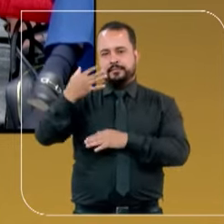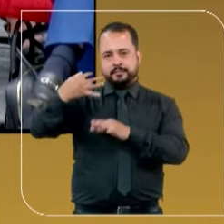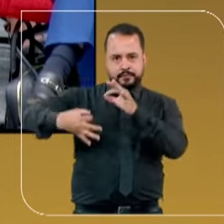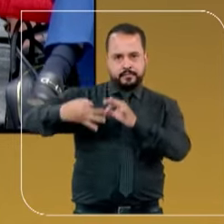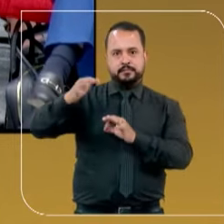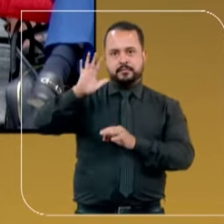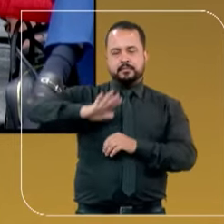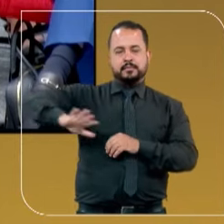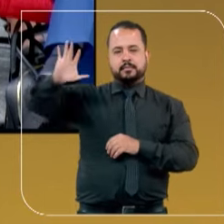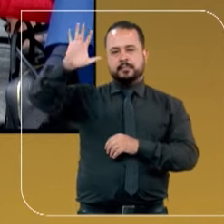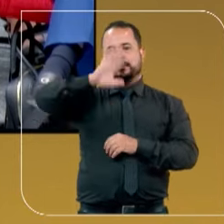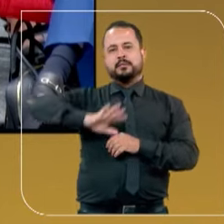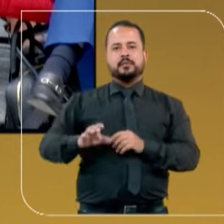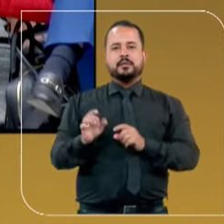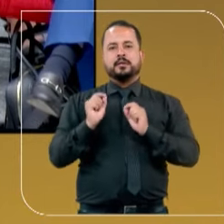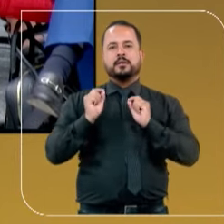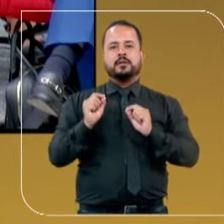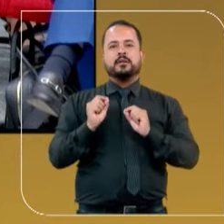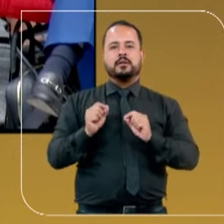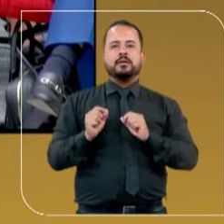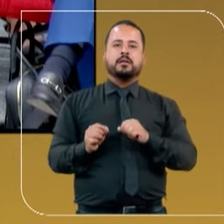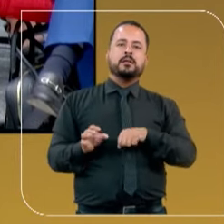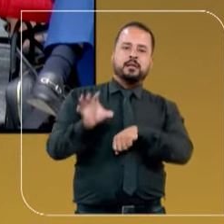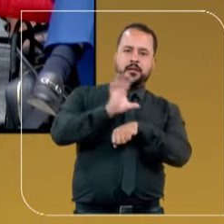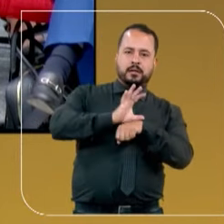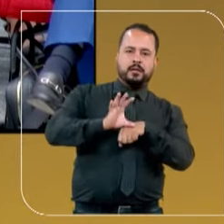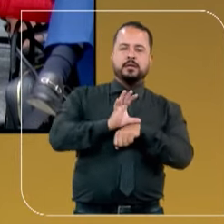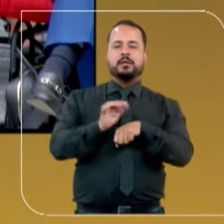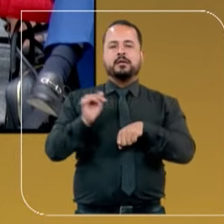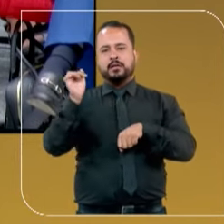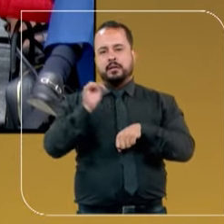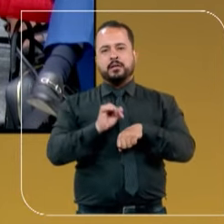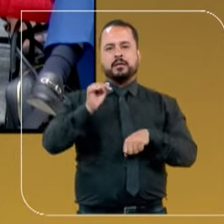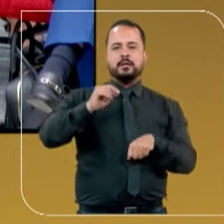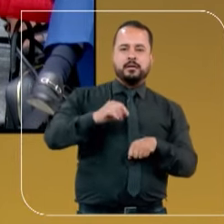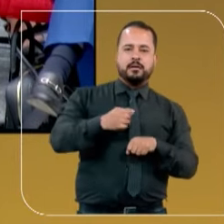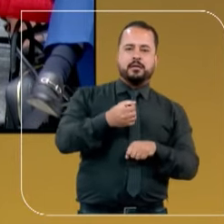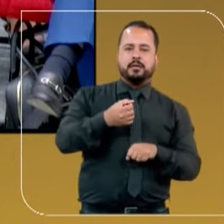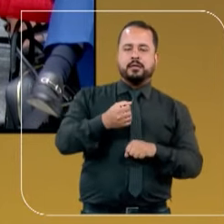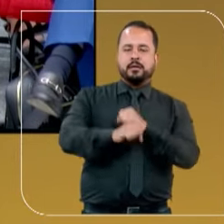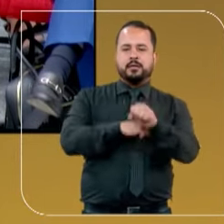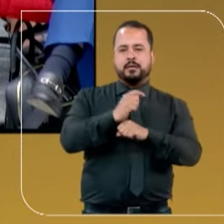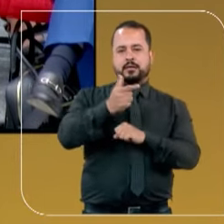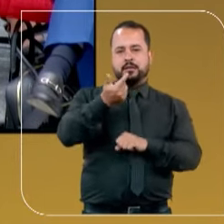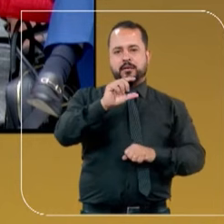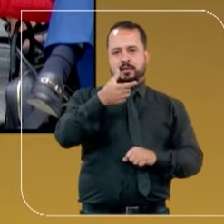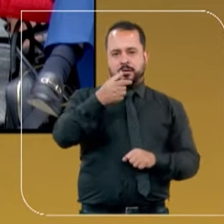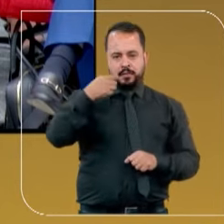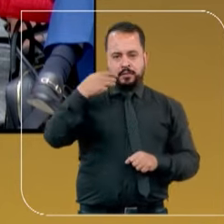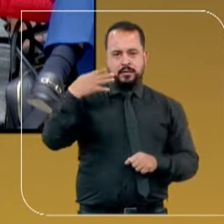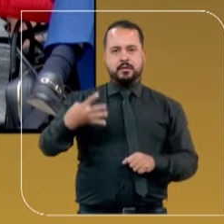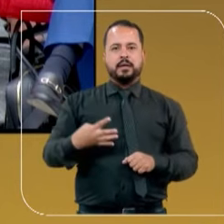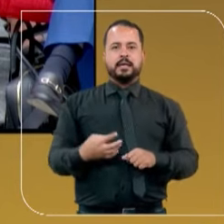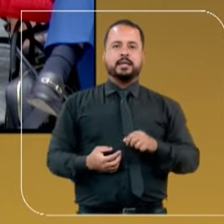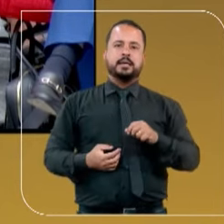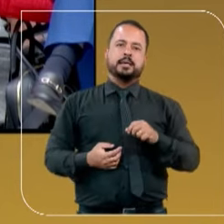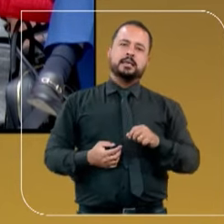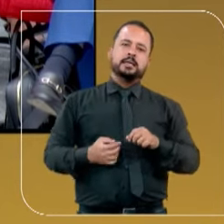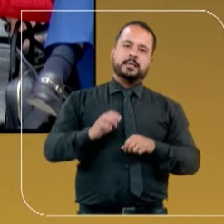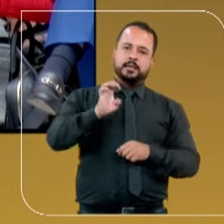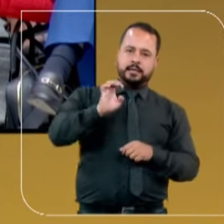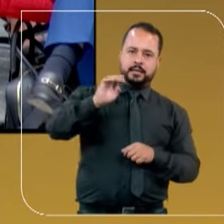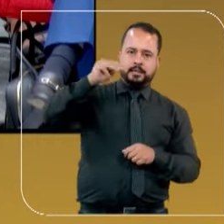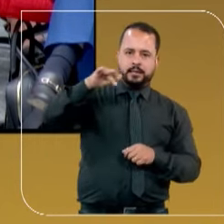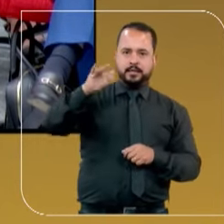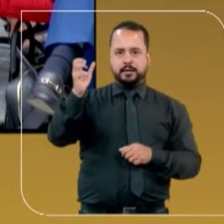modo original na Emenda Constitucional 45/2004, a INFAM foi instituída em 30 de